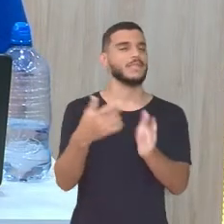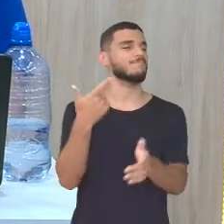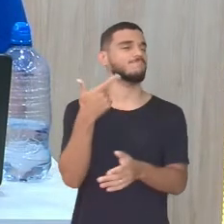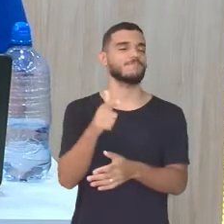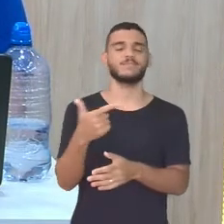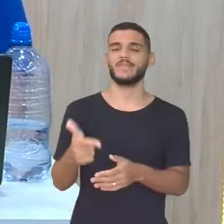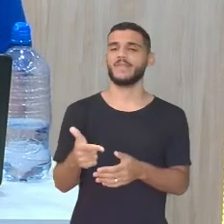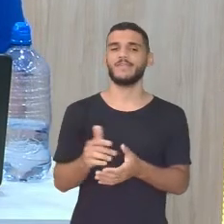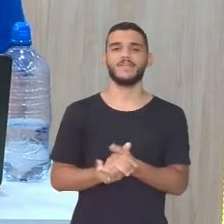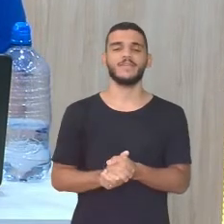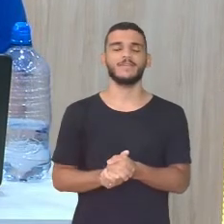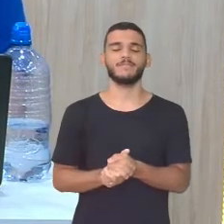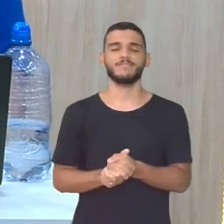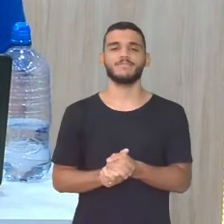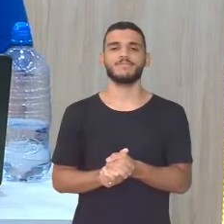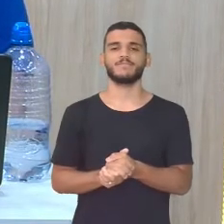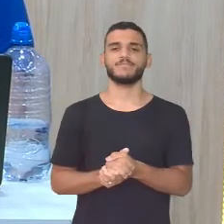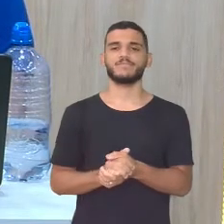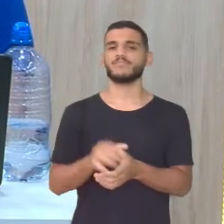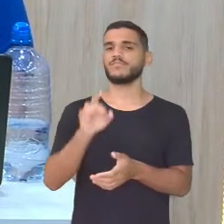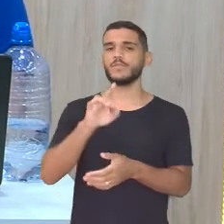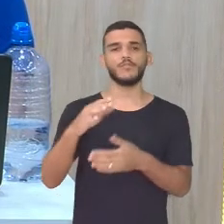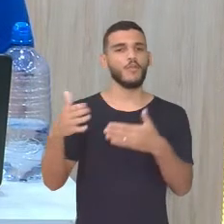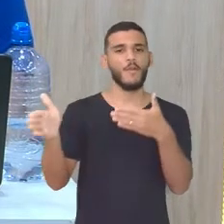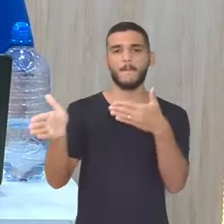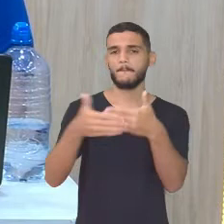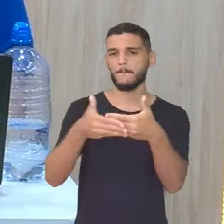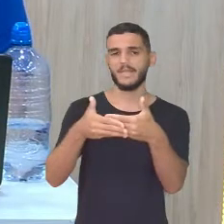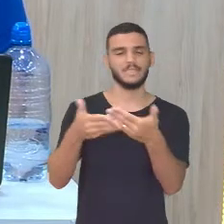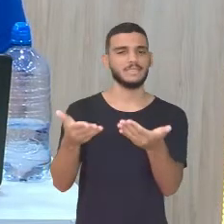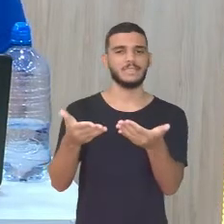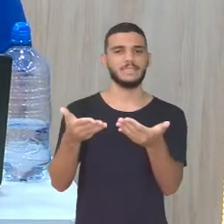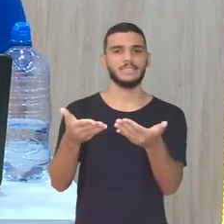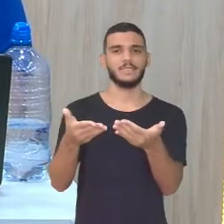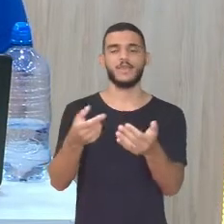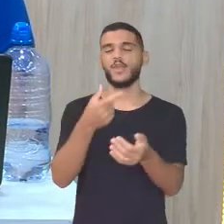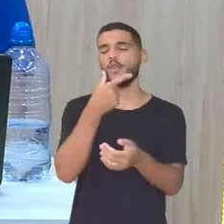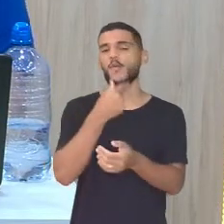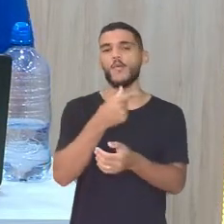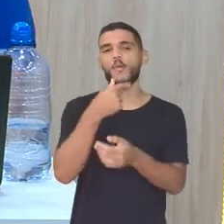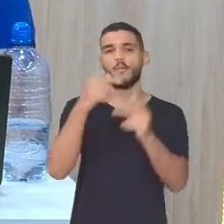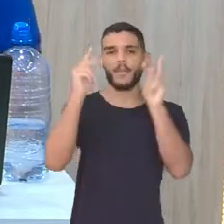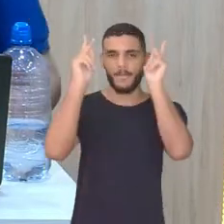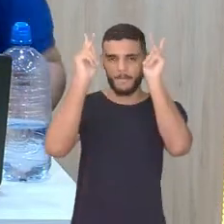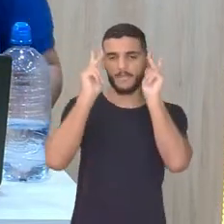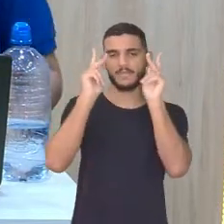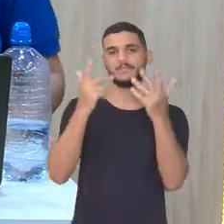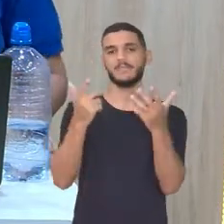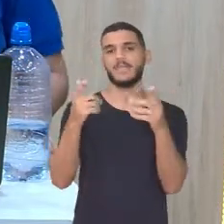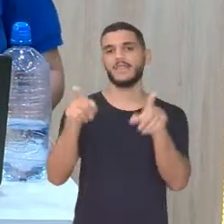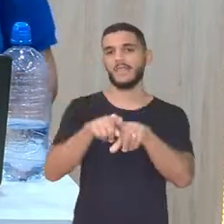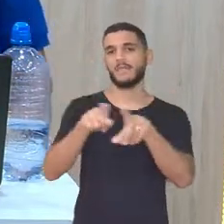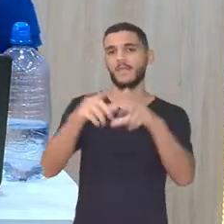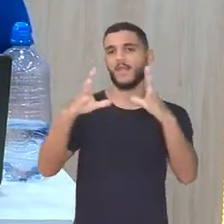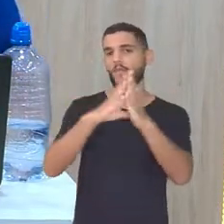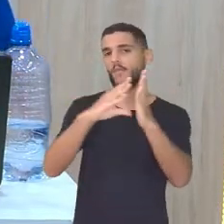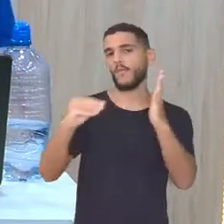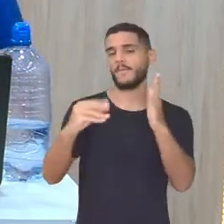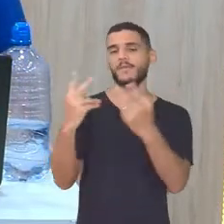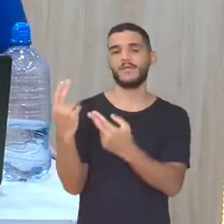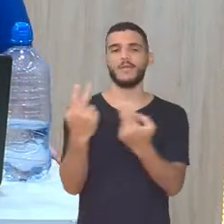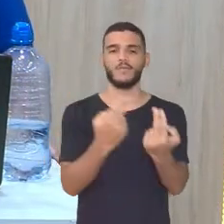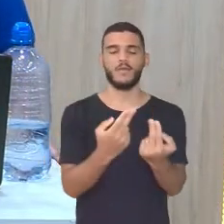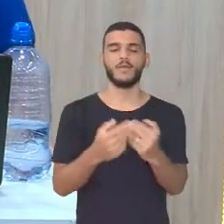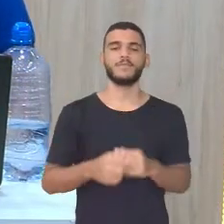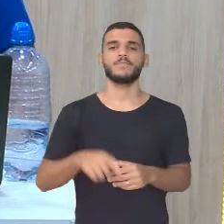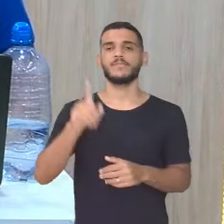desse relacionamento. É. Ela só foi aprisionada e ele seguiu. Então- Seguiu como achou melhor Pois é. no momento, né?